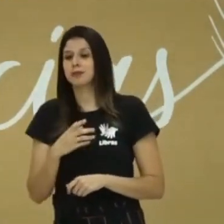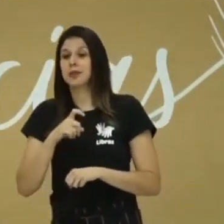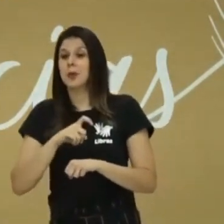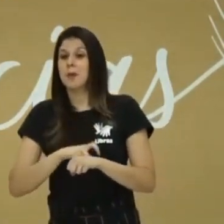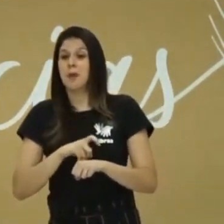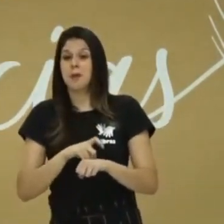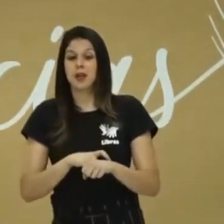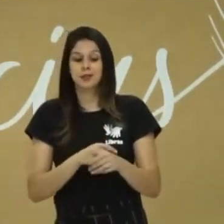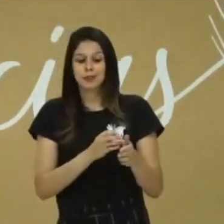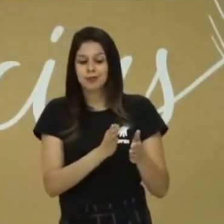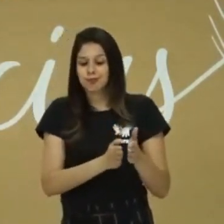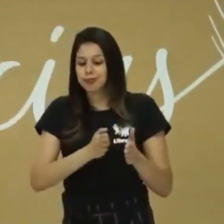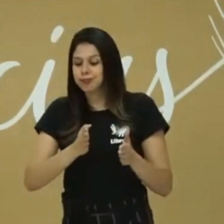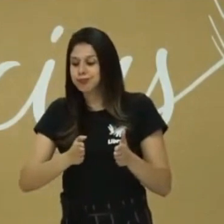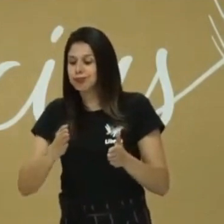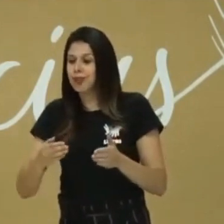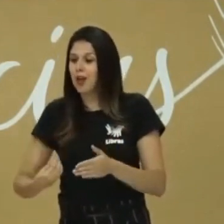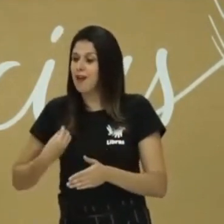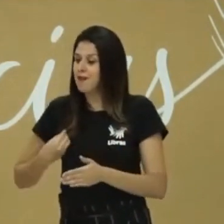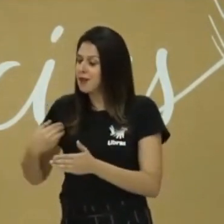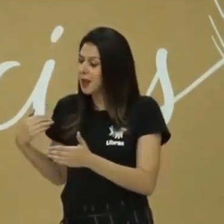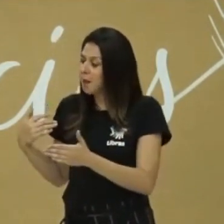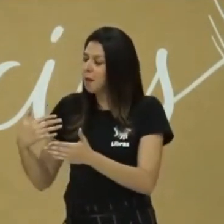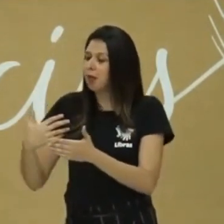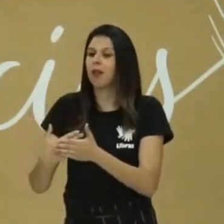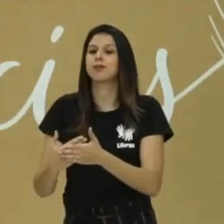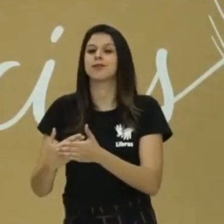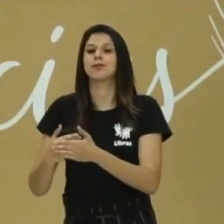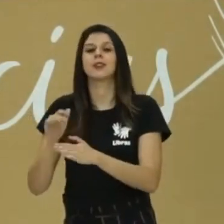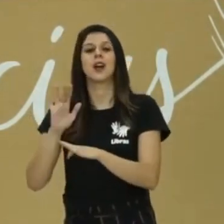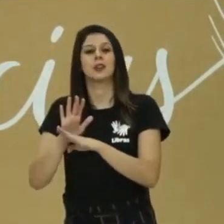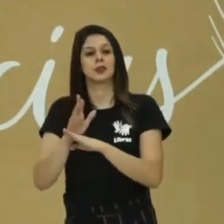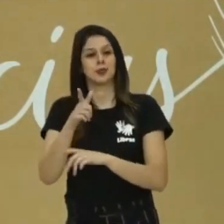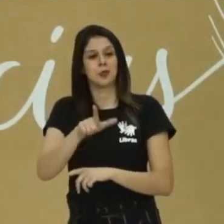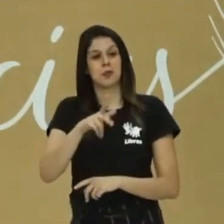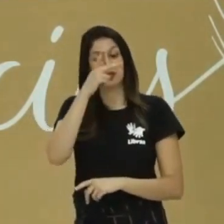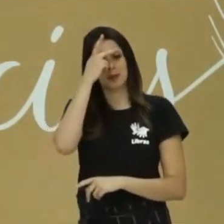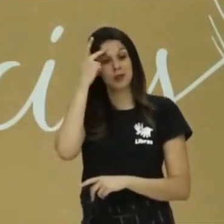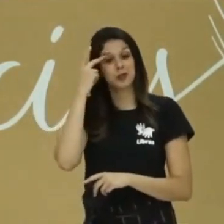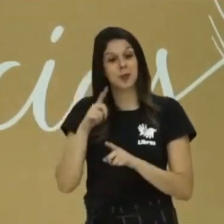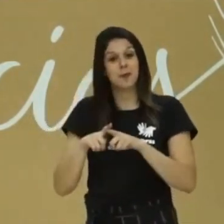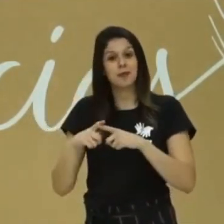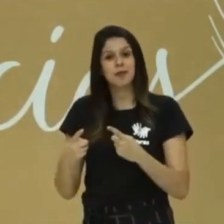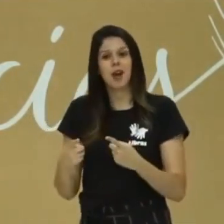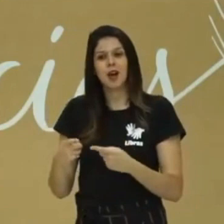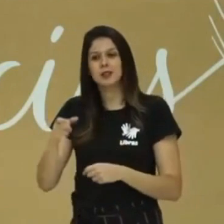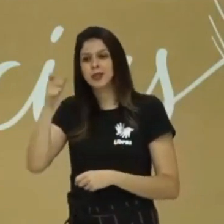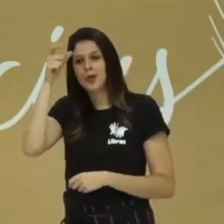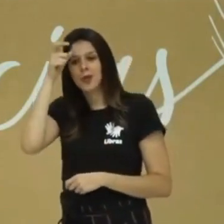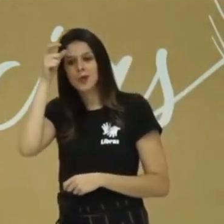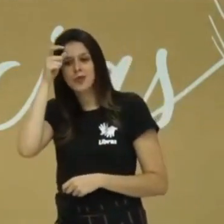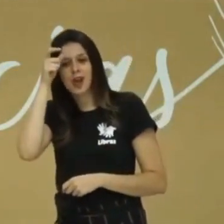passagem dele nesse mundo não foi algo apenas que Ele viveu para si Oi e o diabo ele tenta